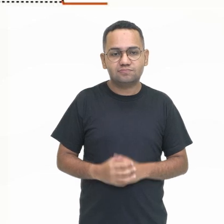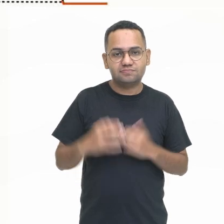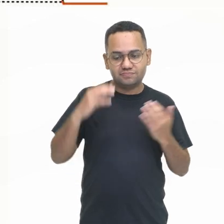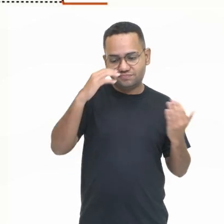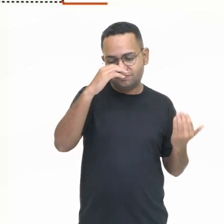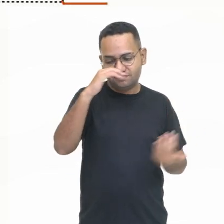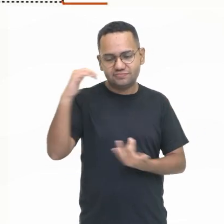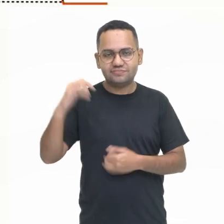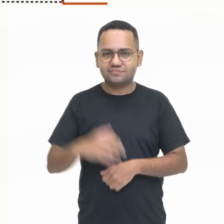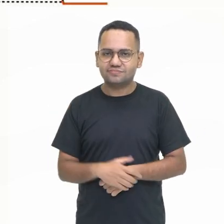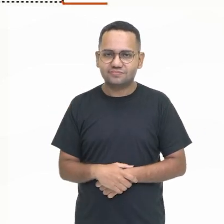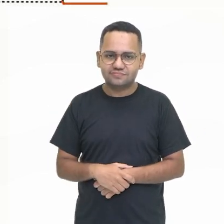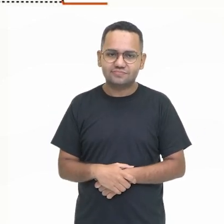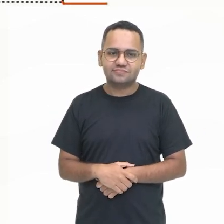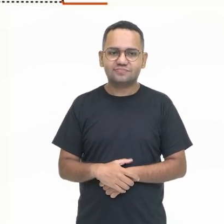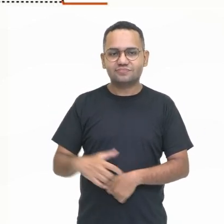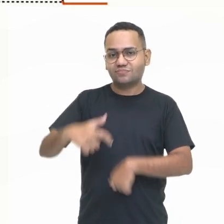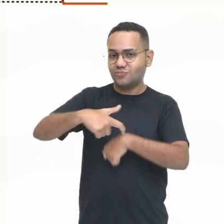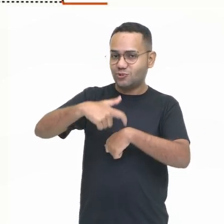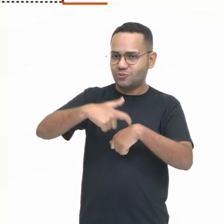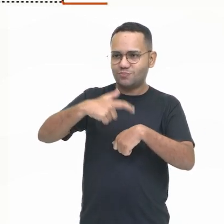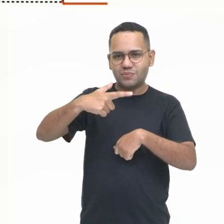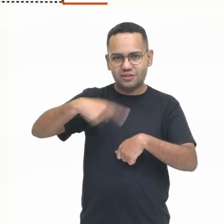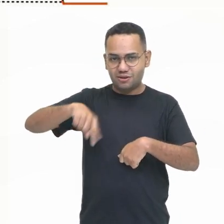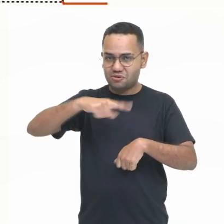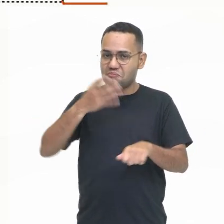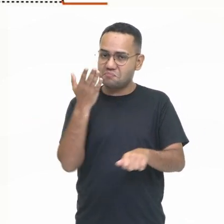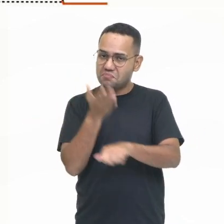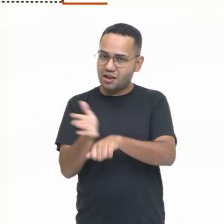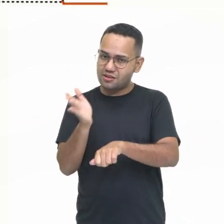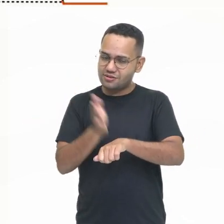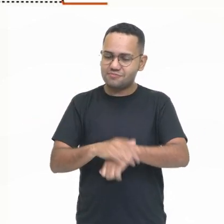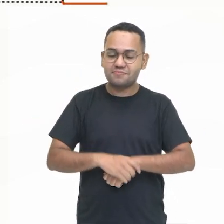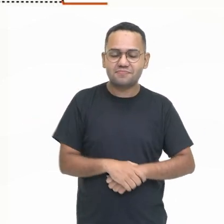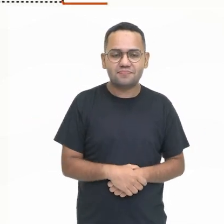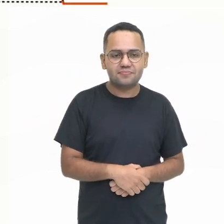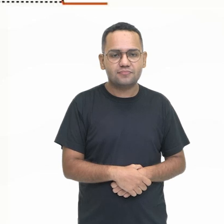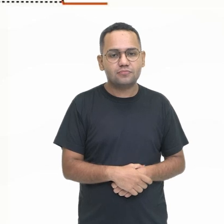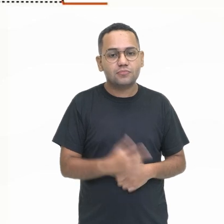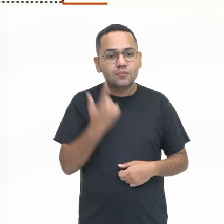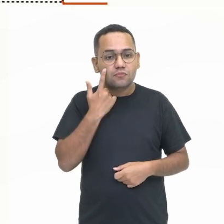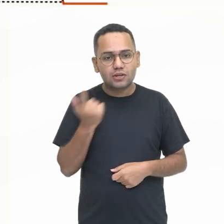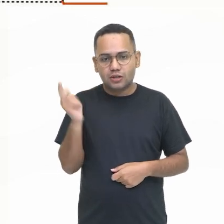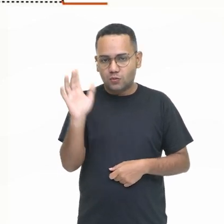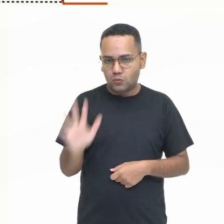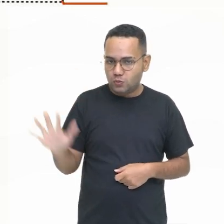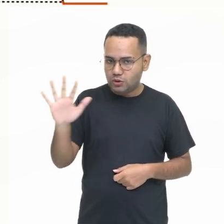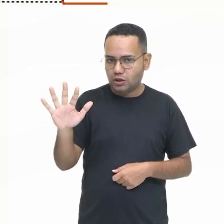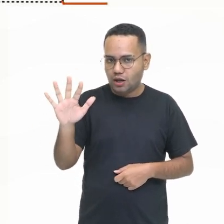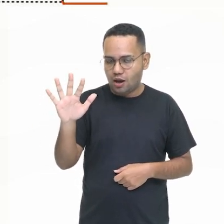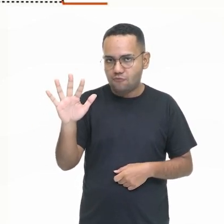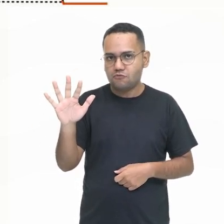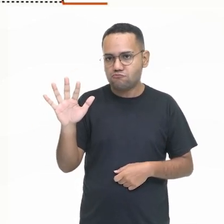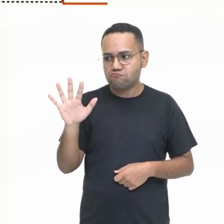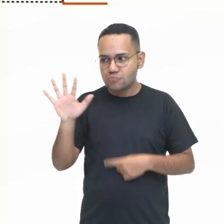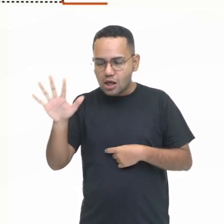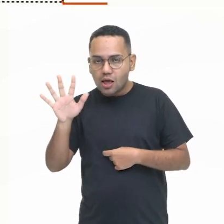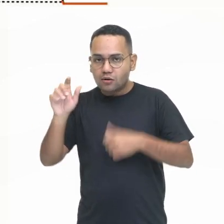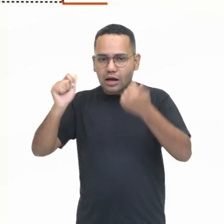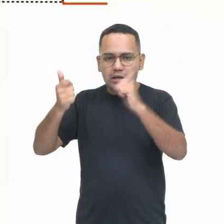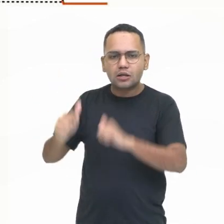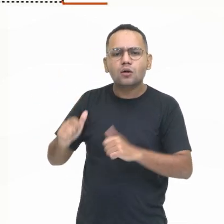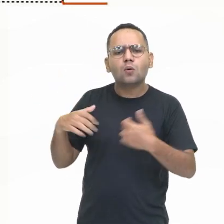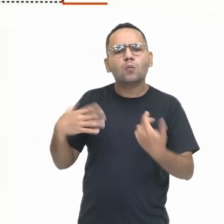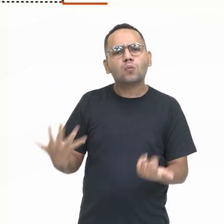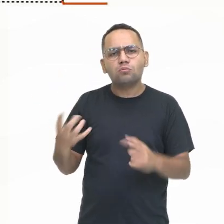E agora é a nossa hora aqui, ó. Vamos praticar. Observe o gráfico e indique os intervalos do domínio,